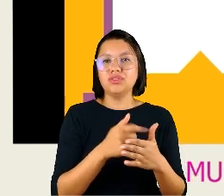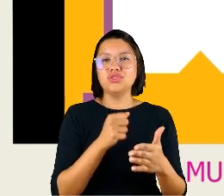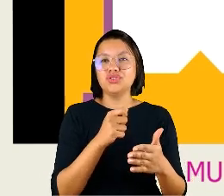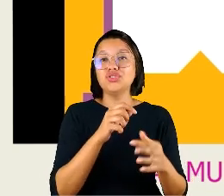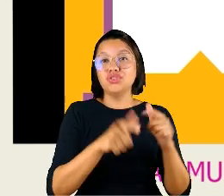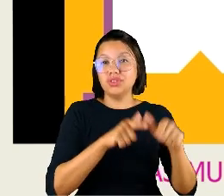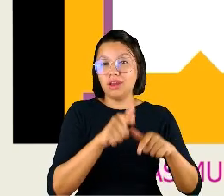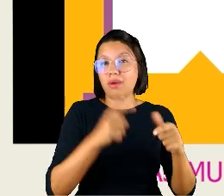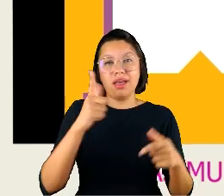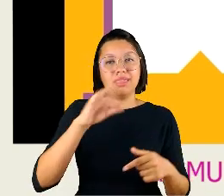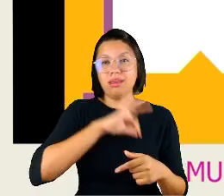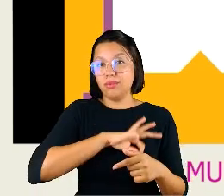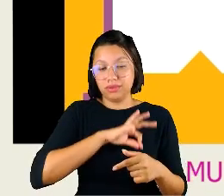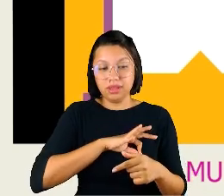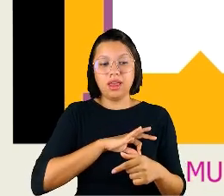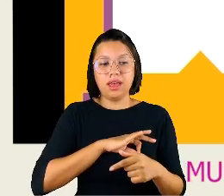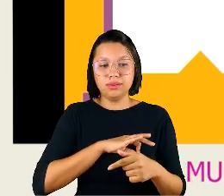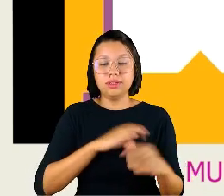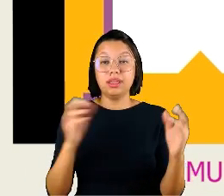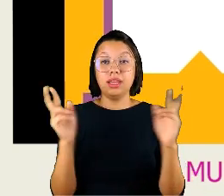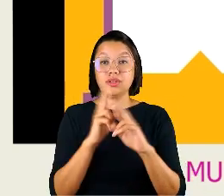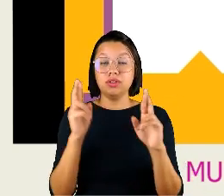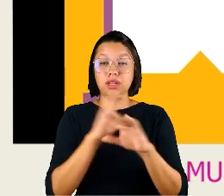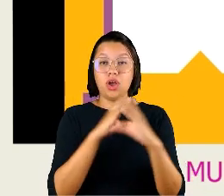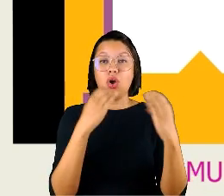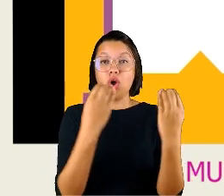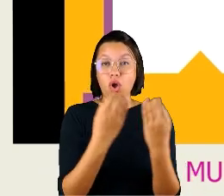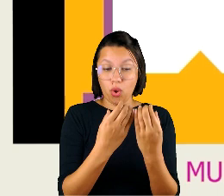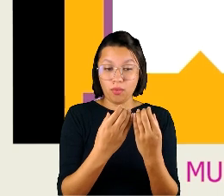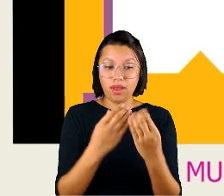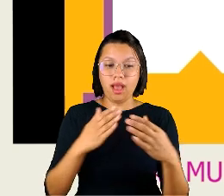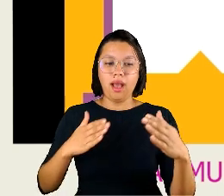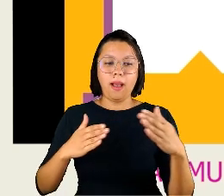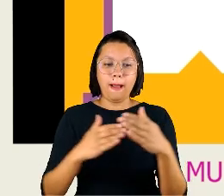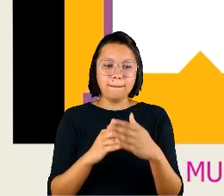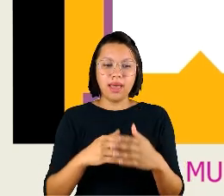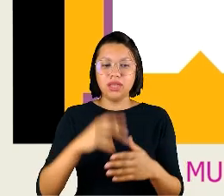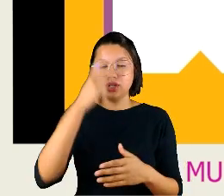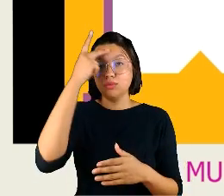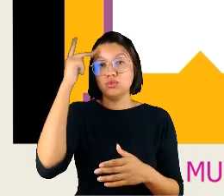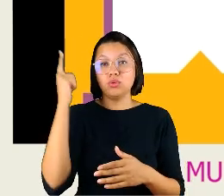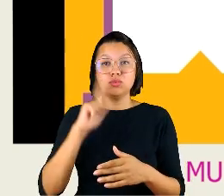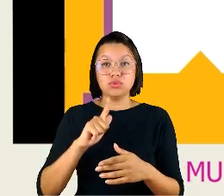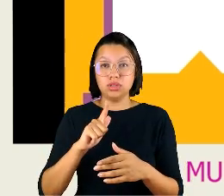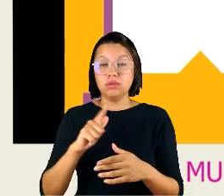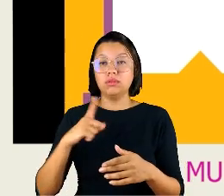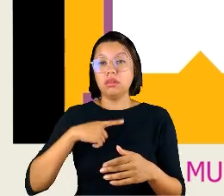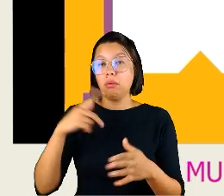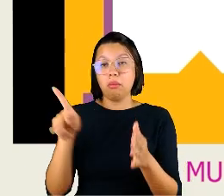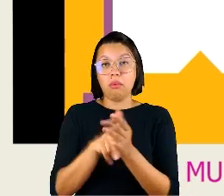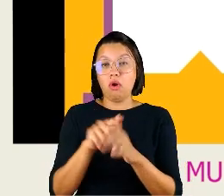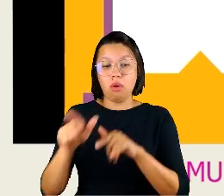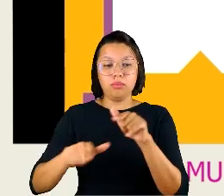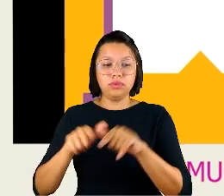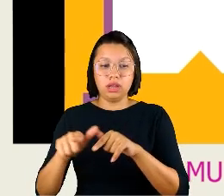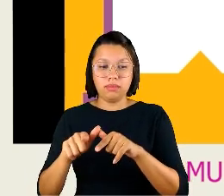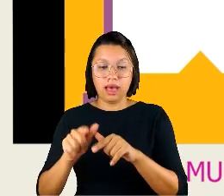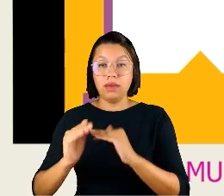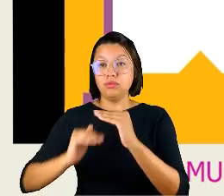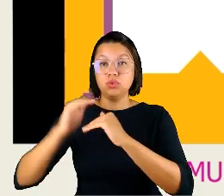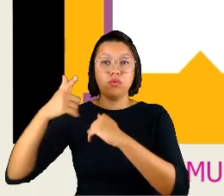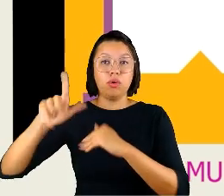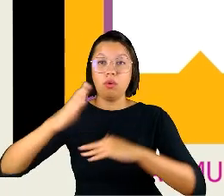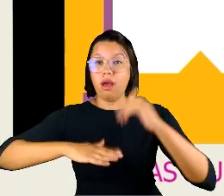que as mulheres abram seus horizontes, ampliem sua participação na dimensão pública da vida, ou seja, no desenvolvimento de outras habilidades